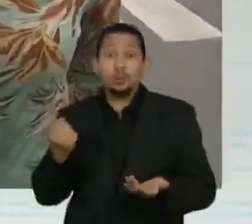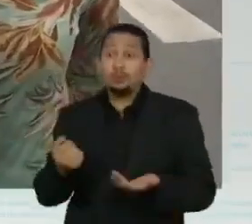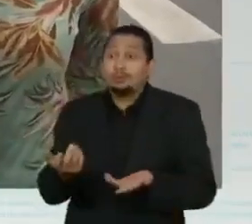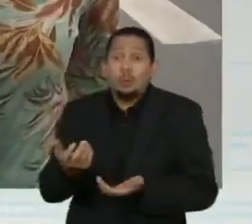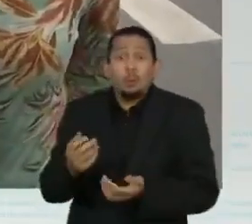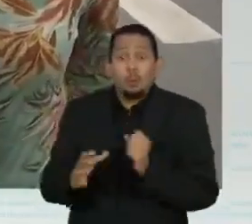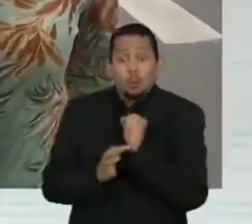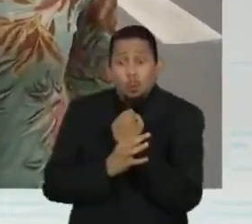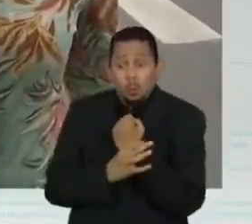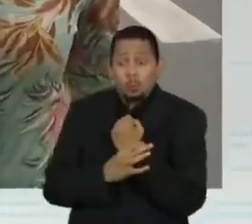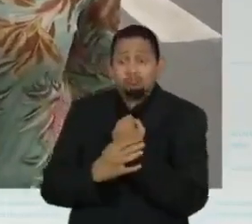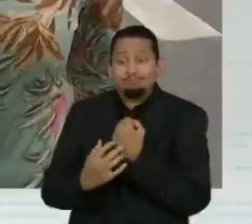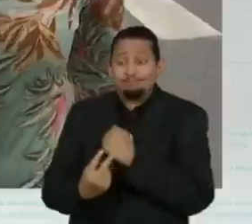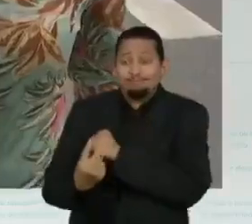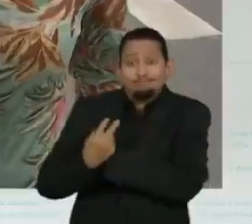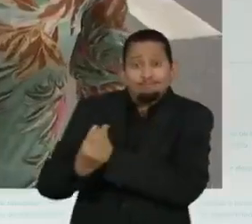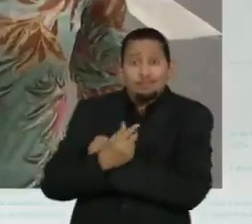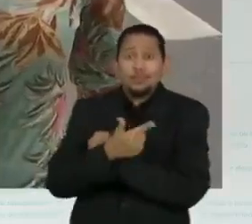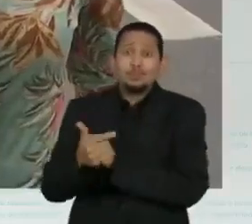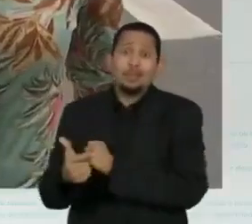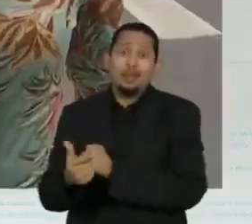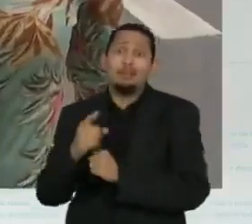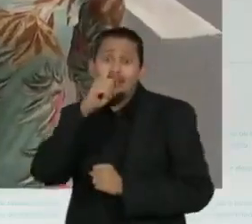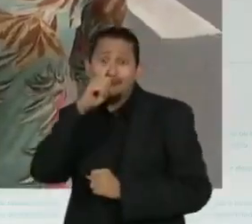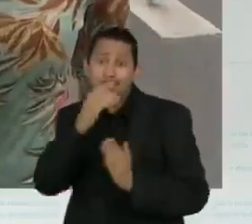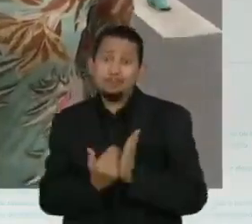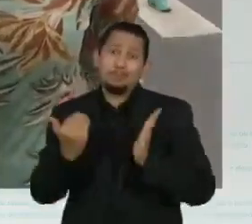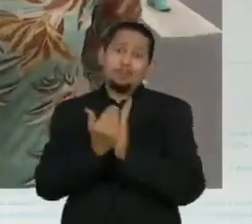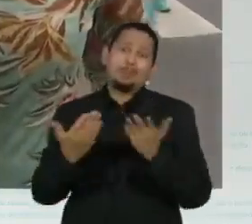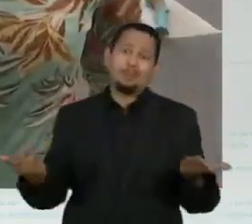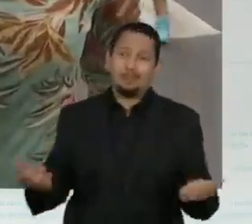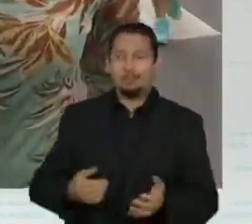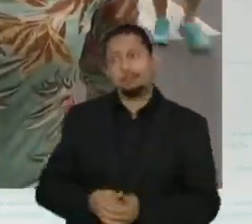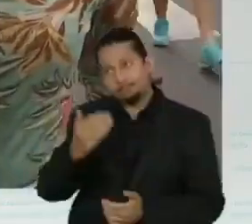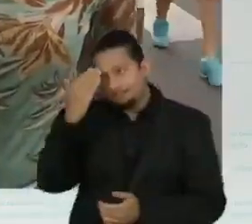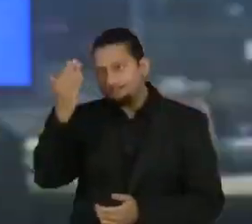devidos cuidados e o risco só aumenta, né? Obrigada, Adriana. Boa tarde.